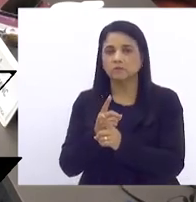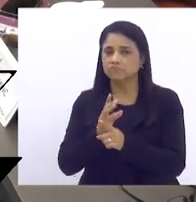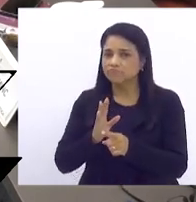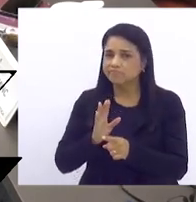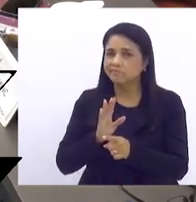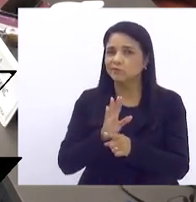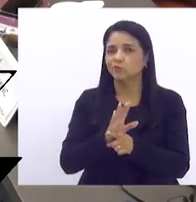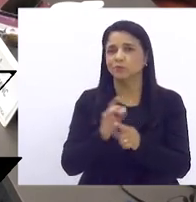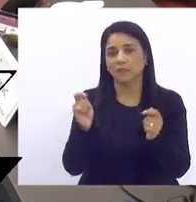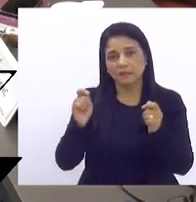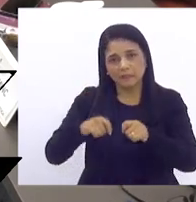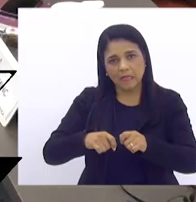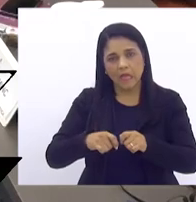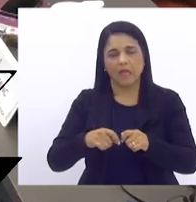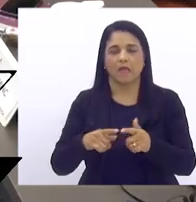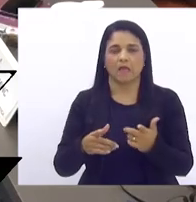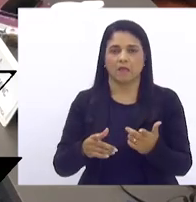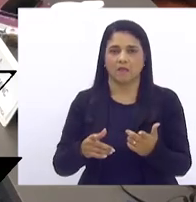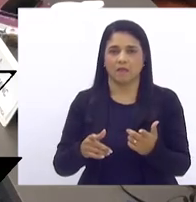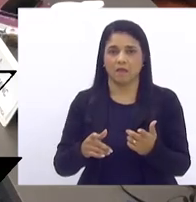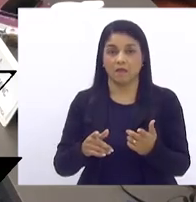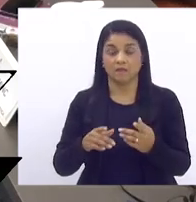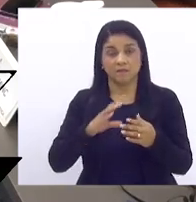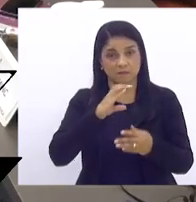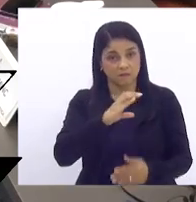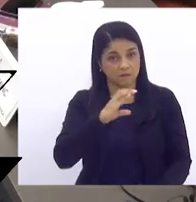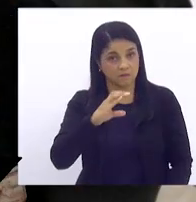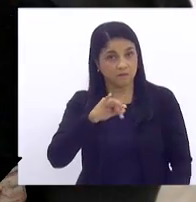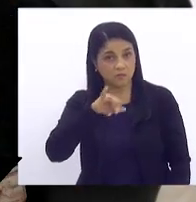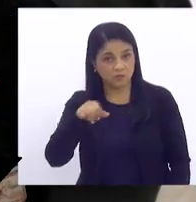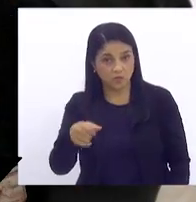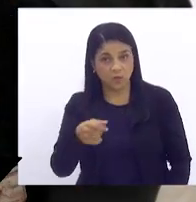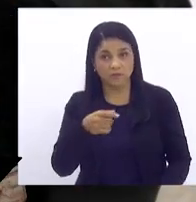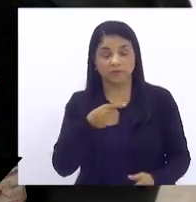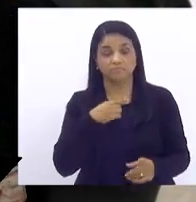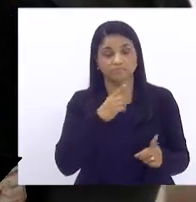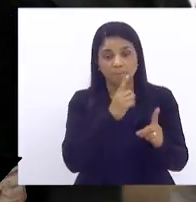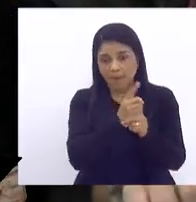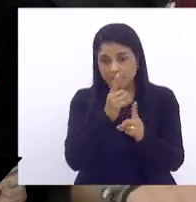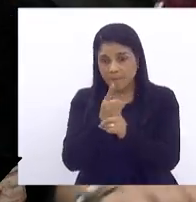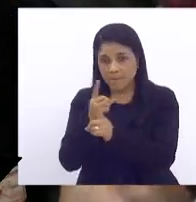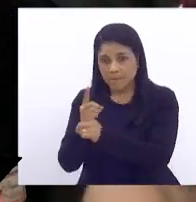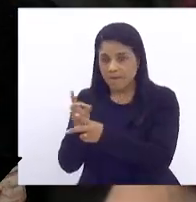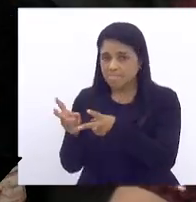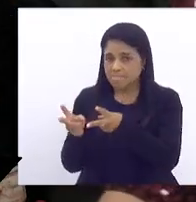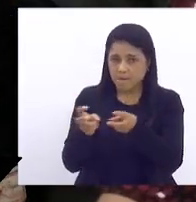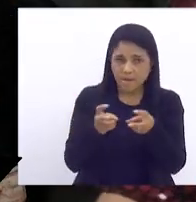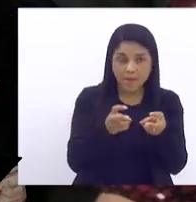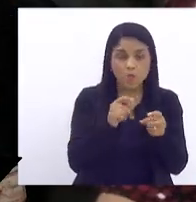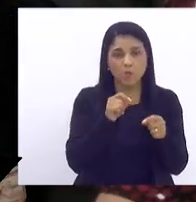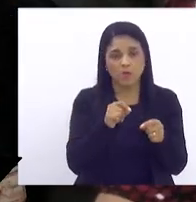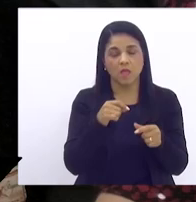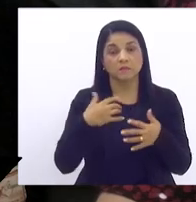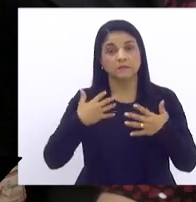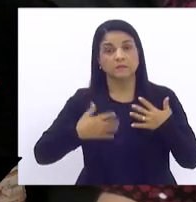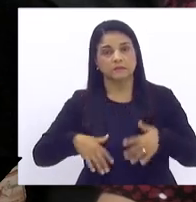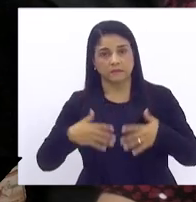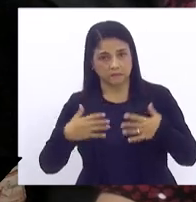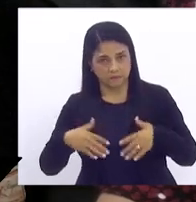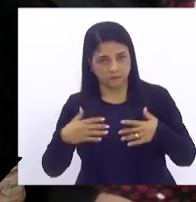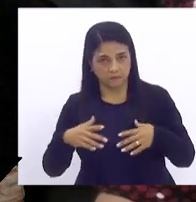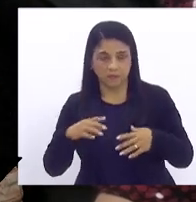gente consegue dar. Na CCJ, a gente está se deparando o tempo todo com uma coisa que certamente aflige a todos